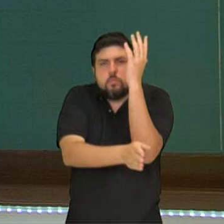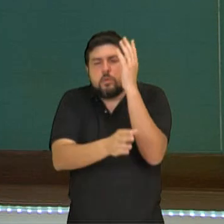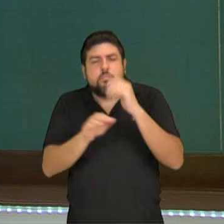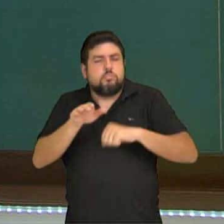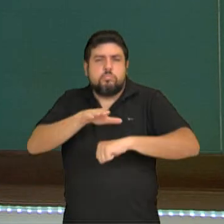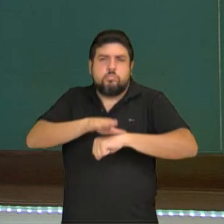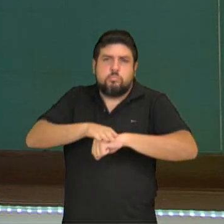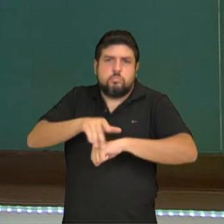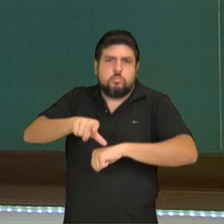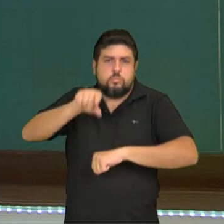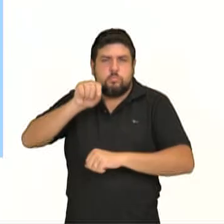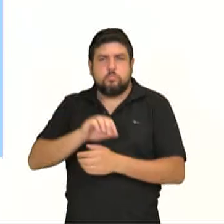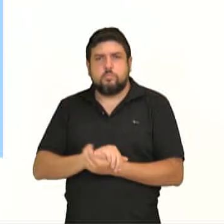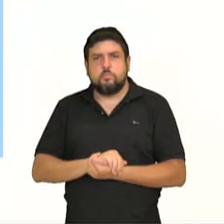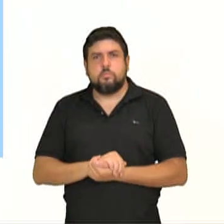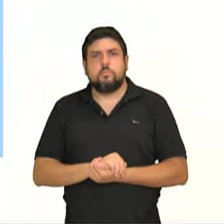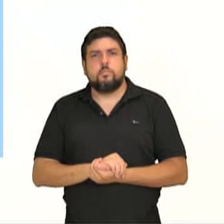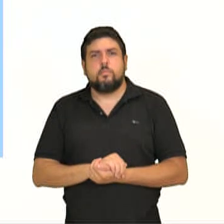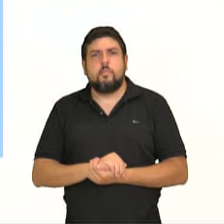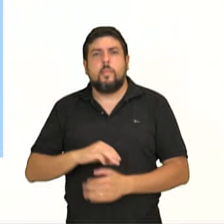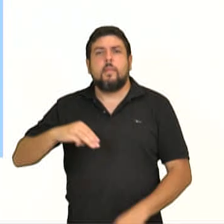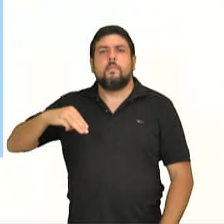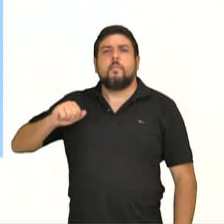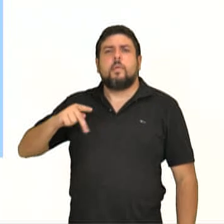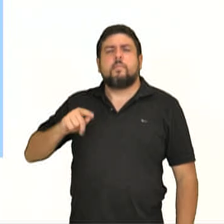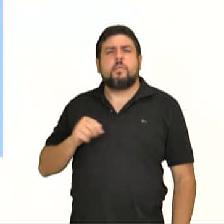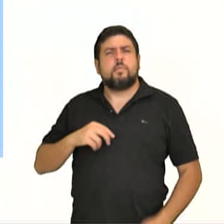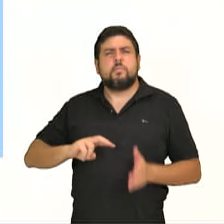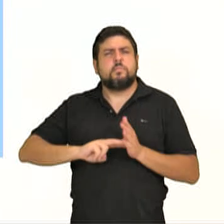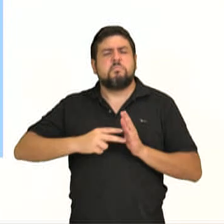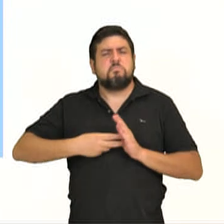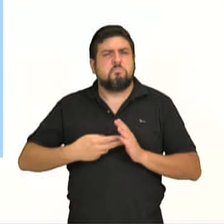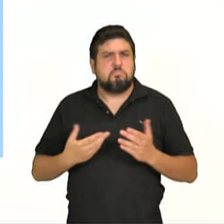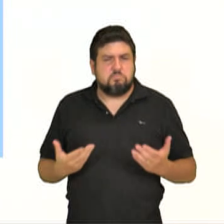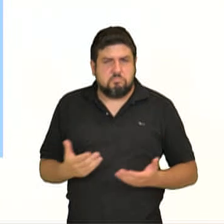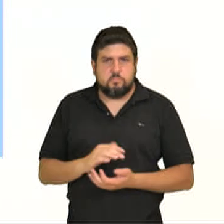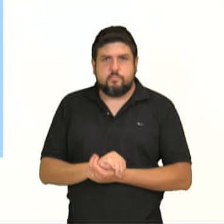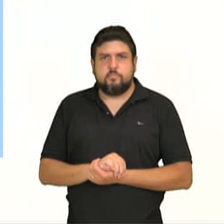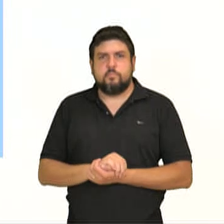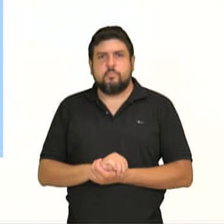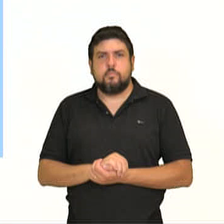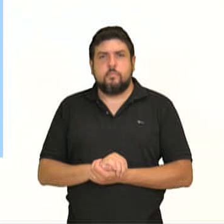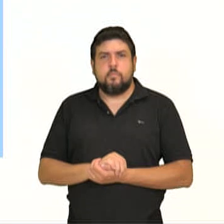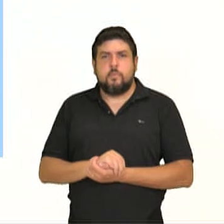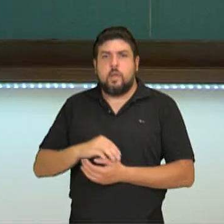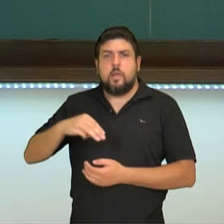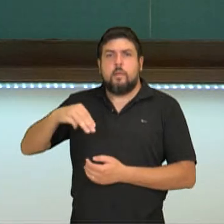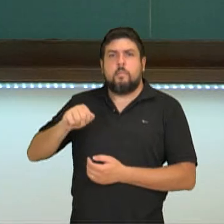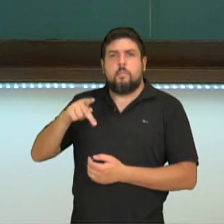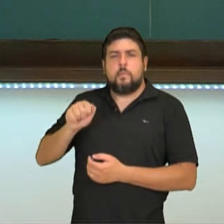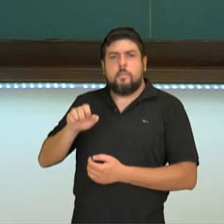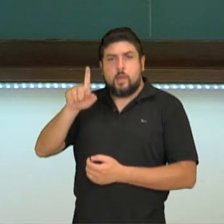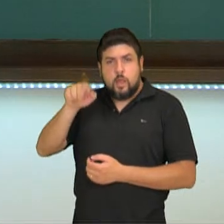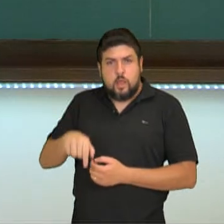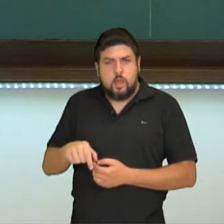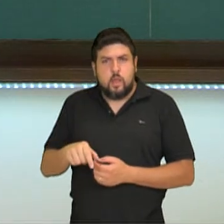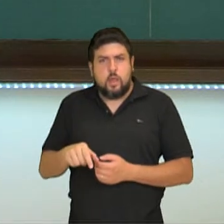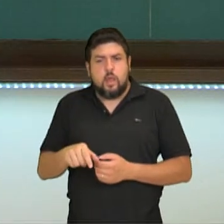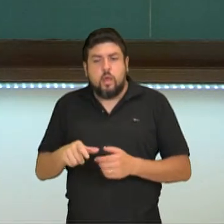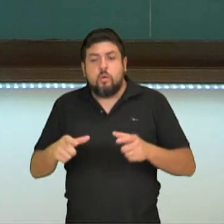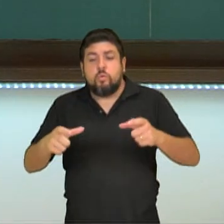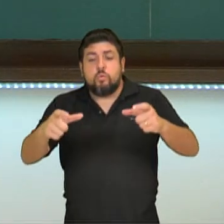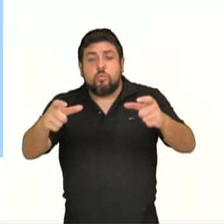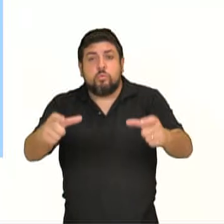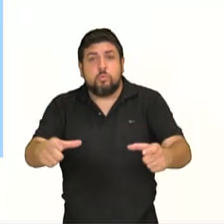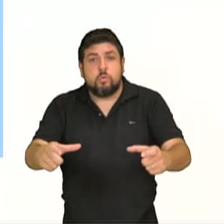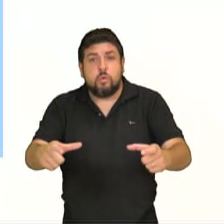viável. O mapa, o que é um mapa então? A gente falou sobre mapa, como a gente pode definir o mapa? Então o mapa é uma representação visual de uma